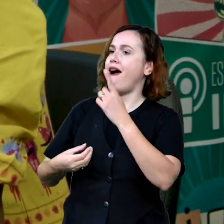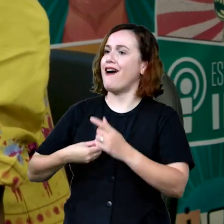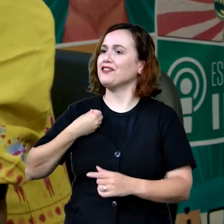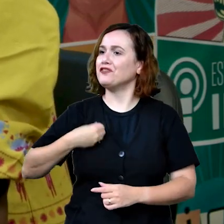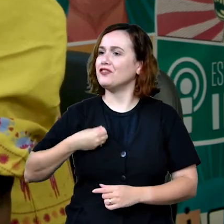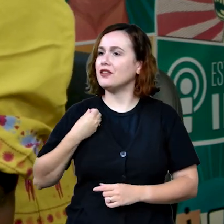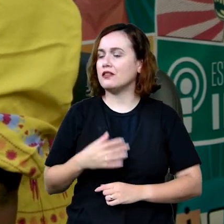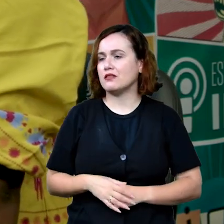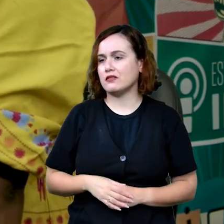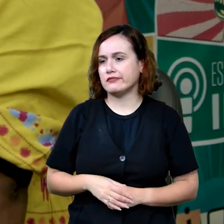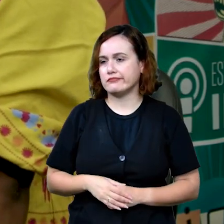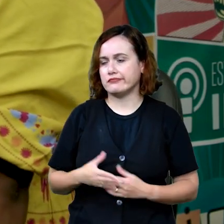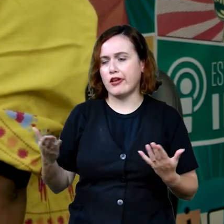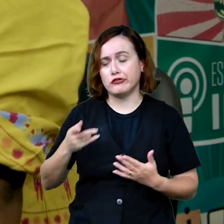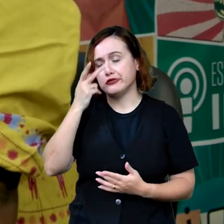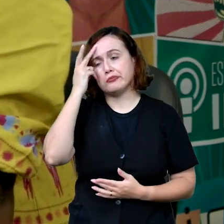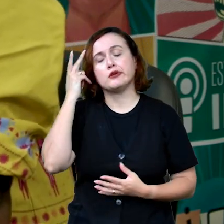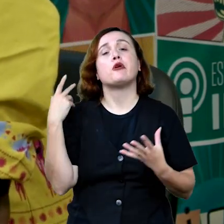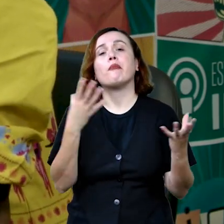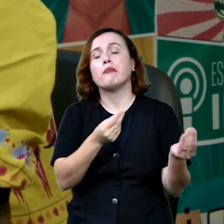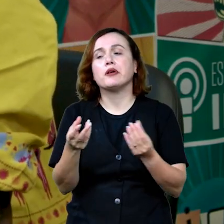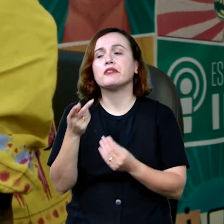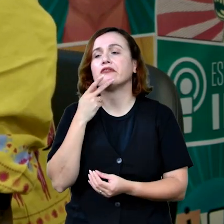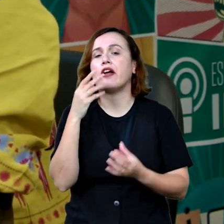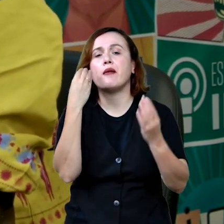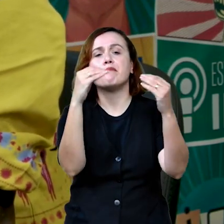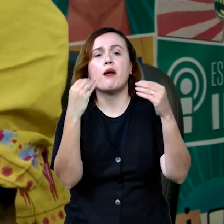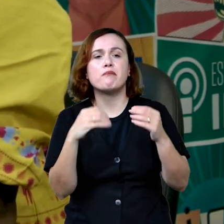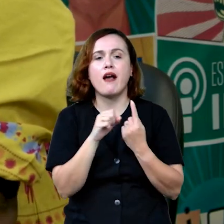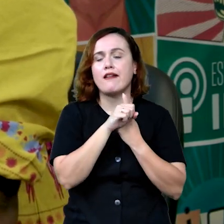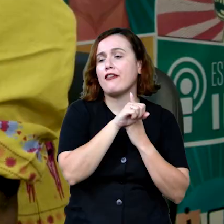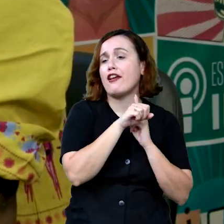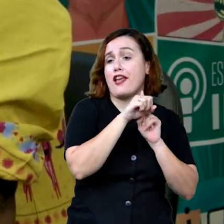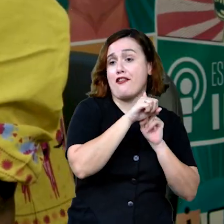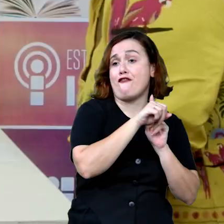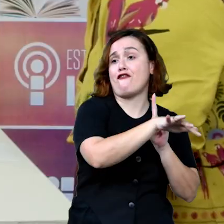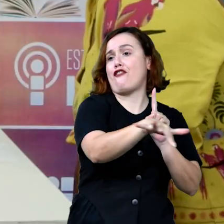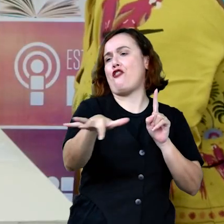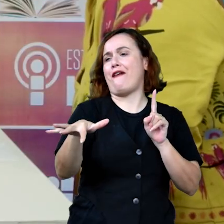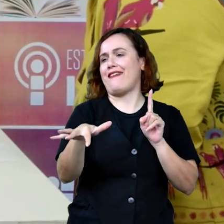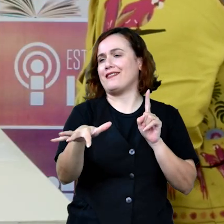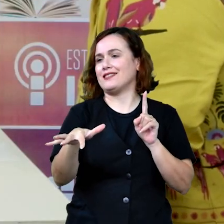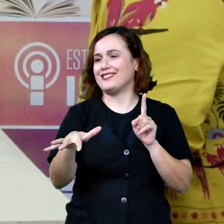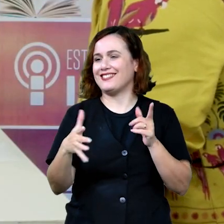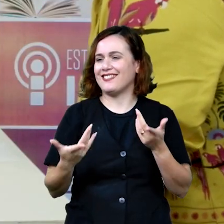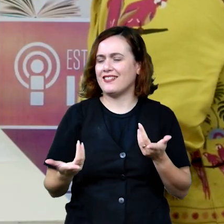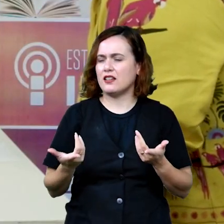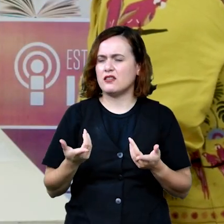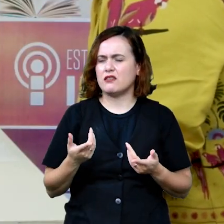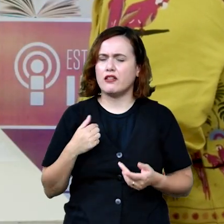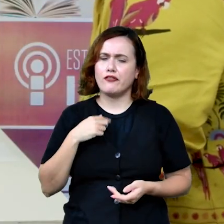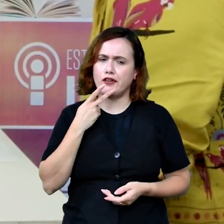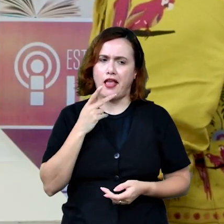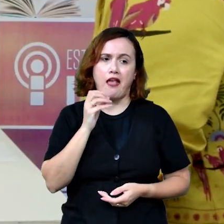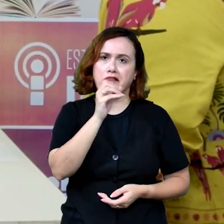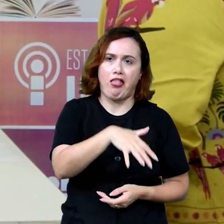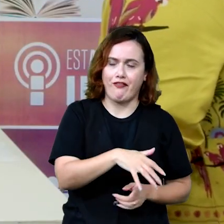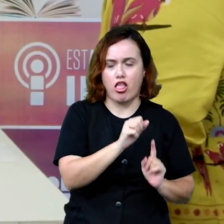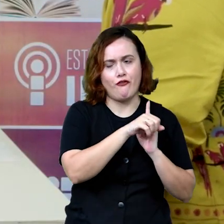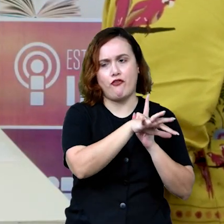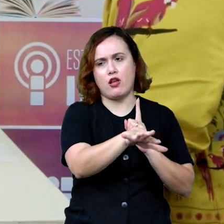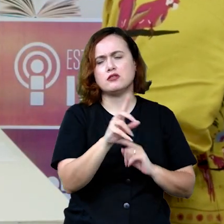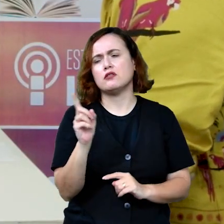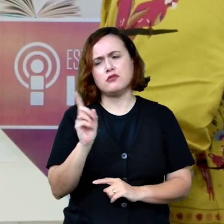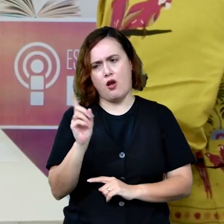de diploma, de todo mundo querer ser influência, porque agora é isso, né? E não é desmerecer as pessoas que estão ganhando a vida disso, de